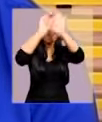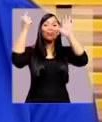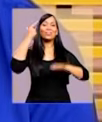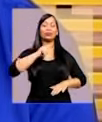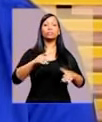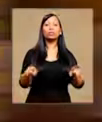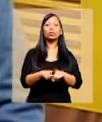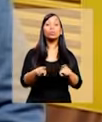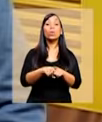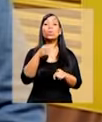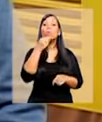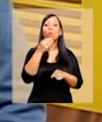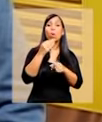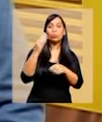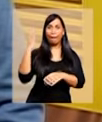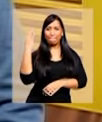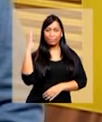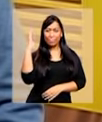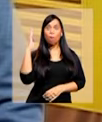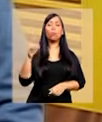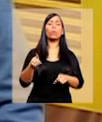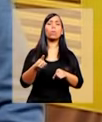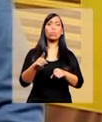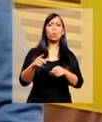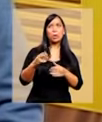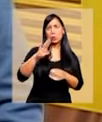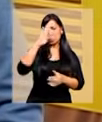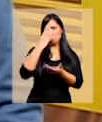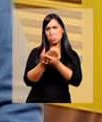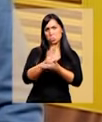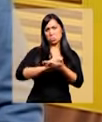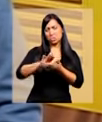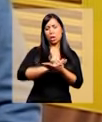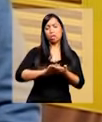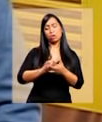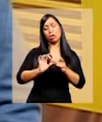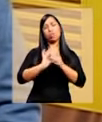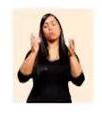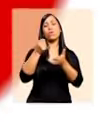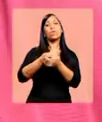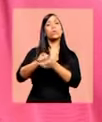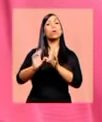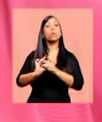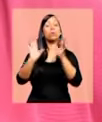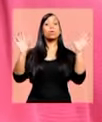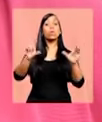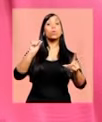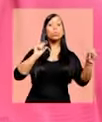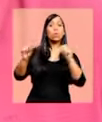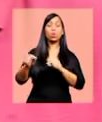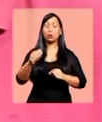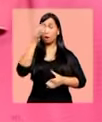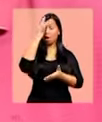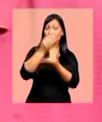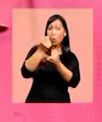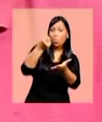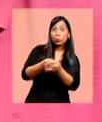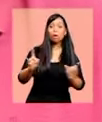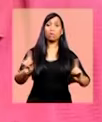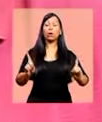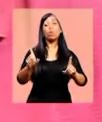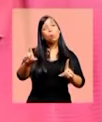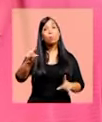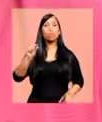margem da lucidez. O biólogo Otávio Laraia, que é ateu, defende a liberdade de escolhas. A fé, ela não é uma